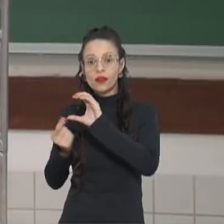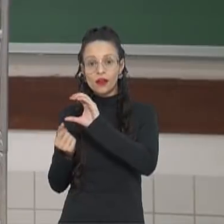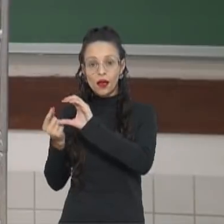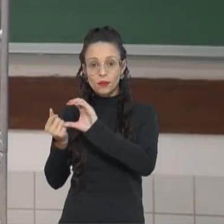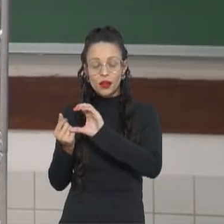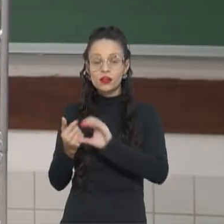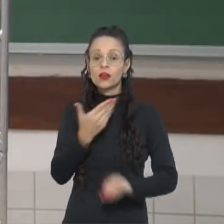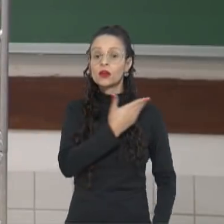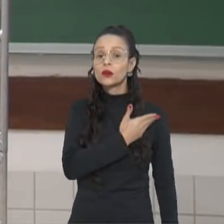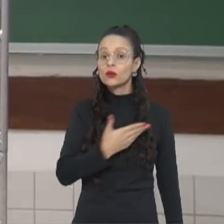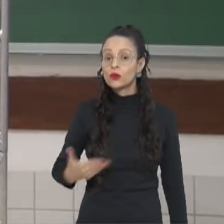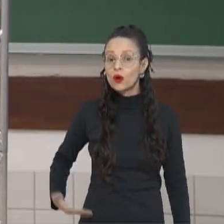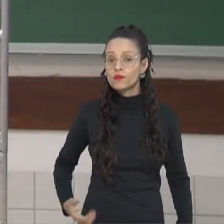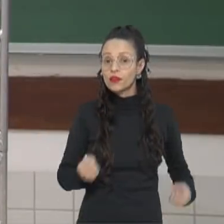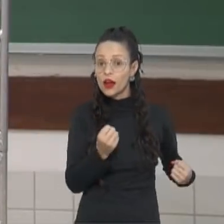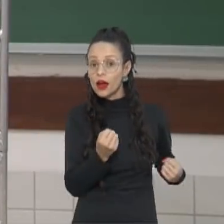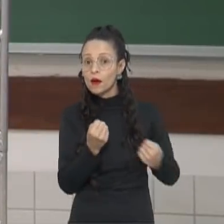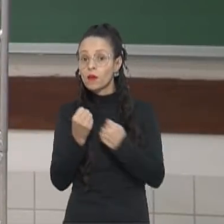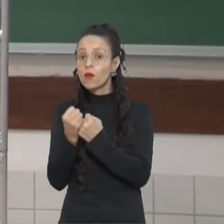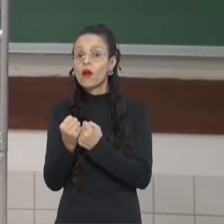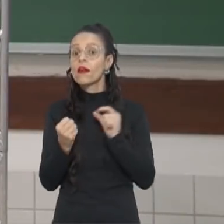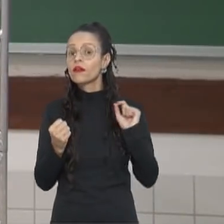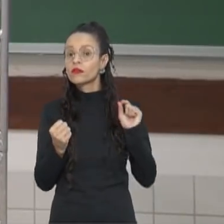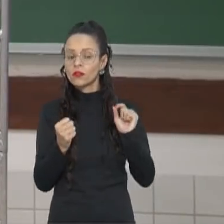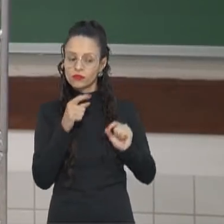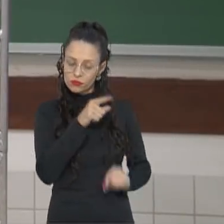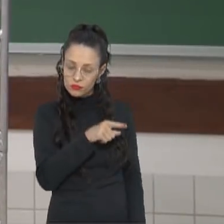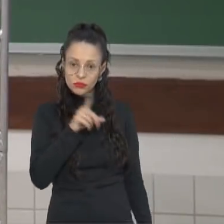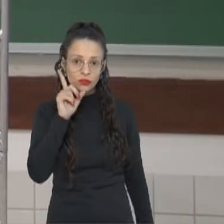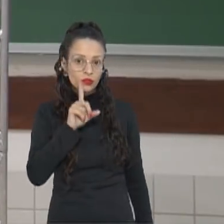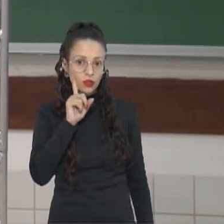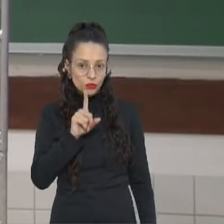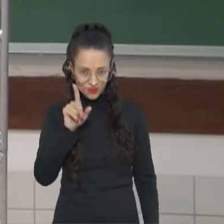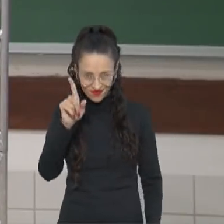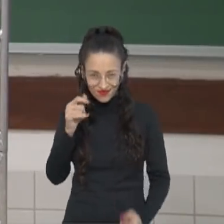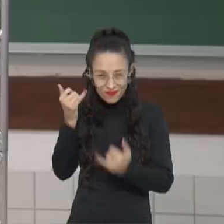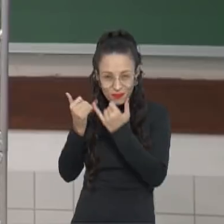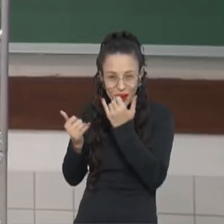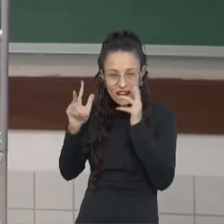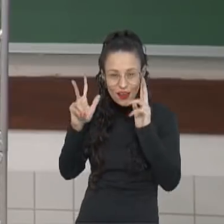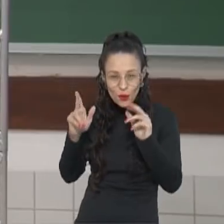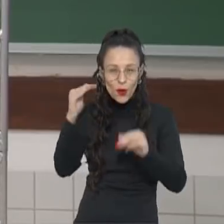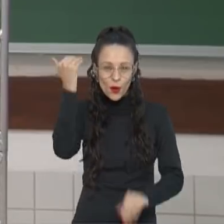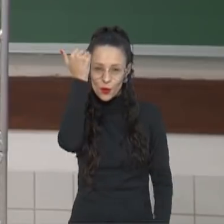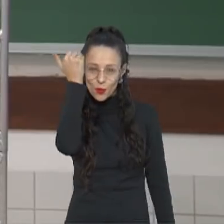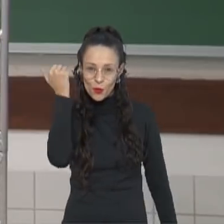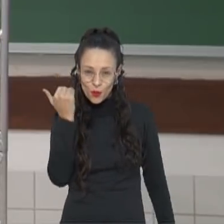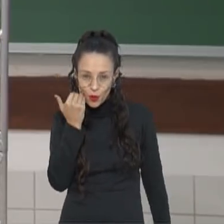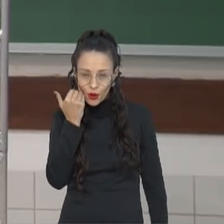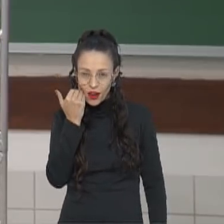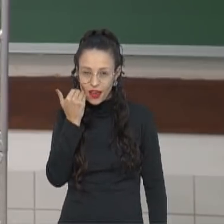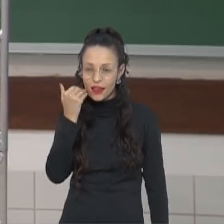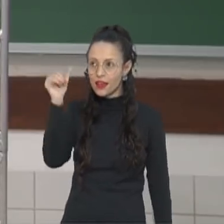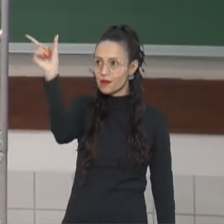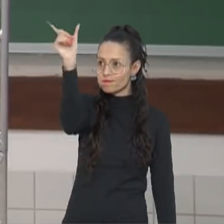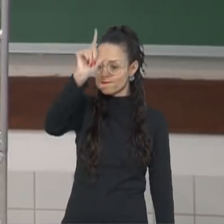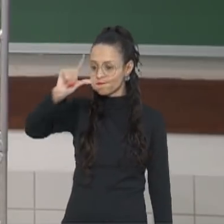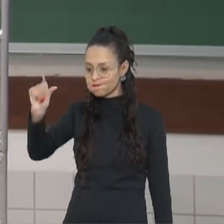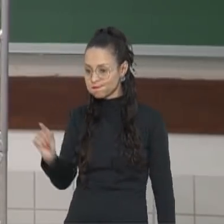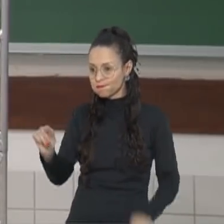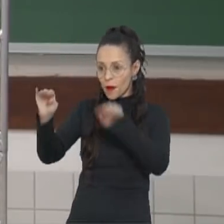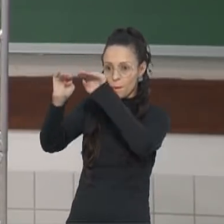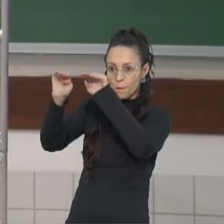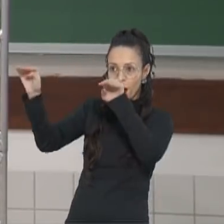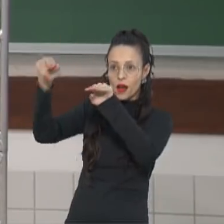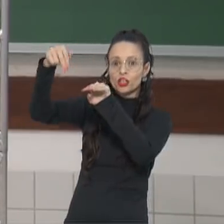governo apoiado pelos Estados Unidos. Reparou na semelhança com a Coreia. País dividido em 2, ao